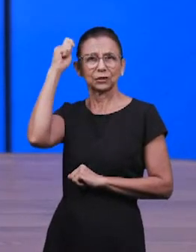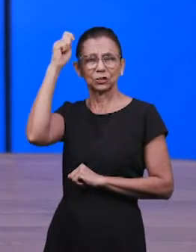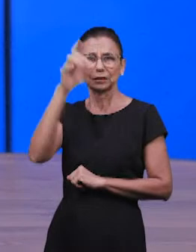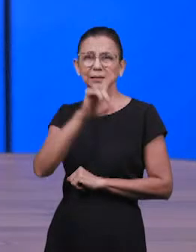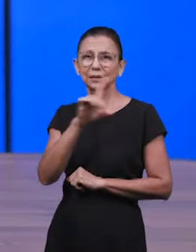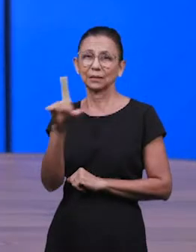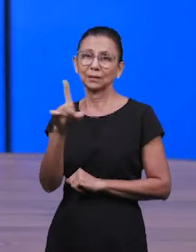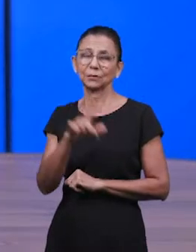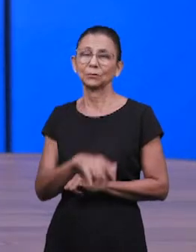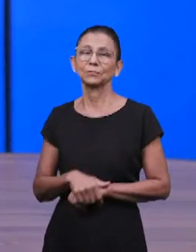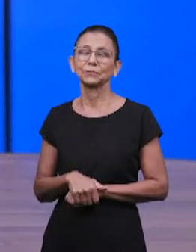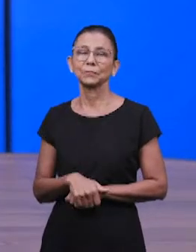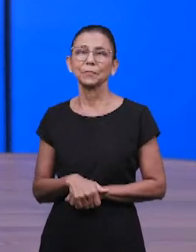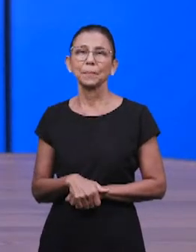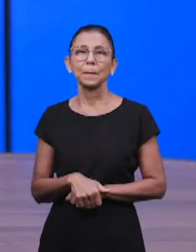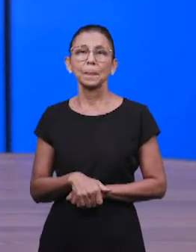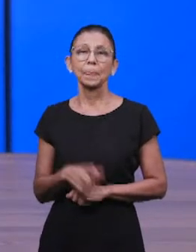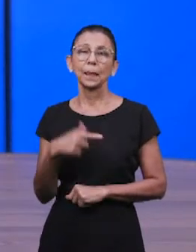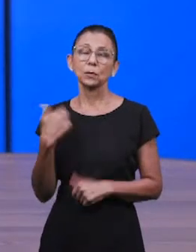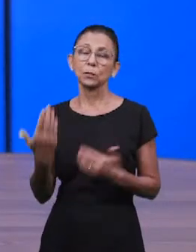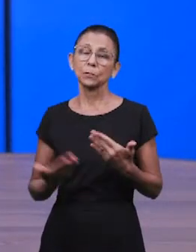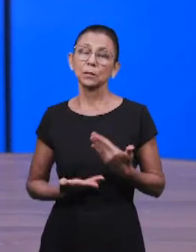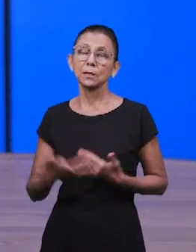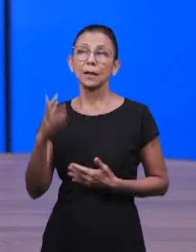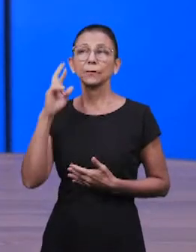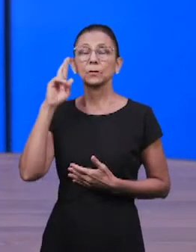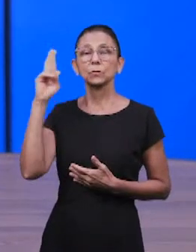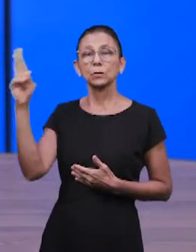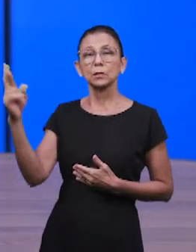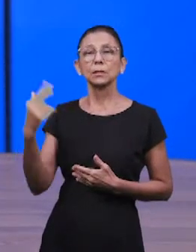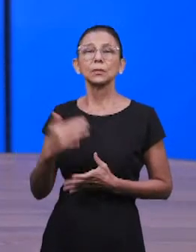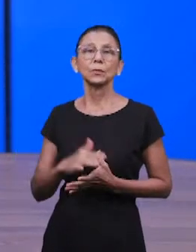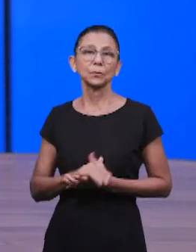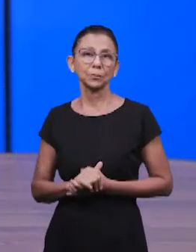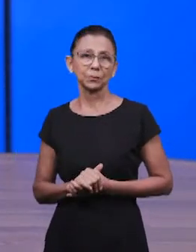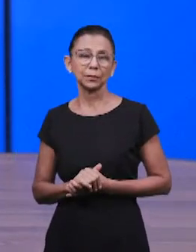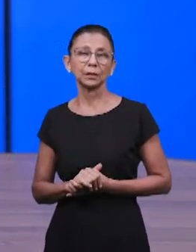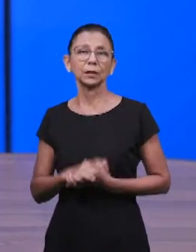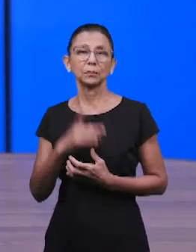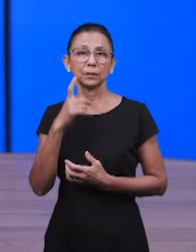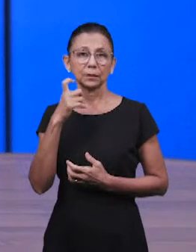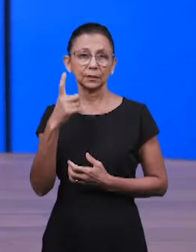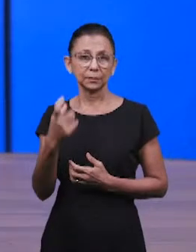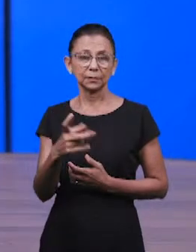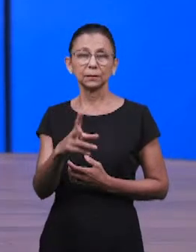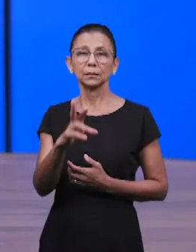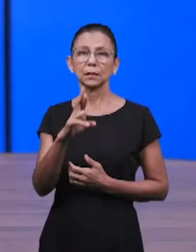apresentamos aquilo que vem da parte do Senhor. E o que mais interessa às pessoas é